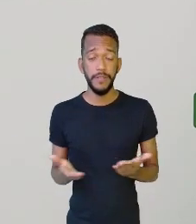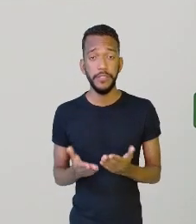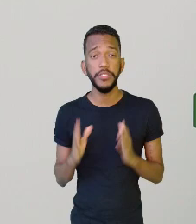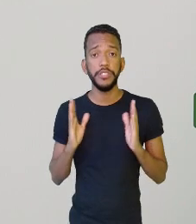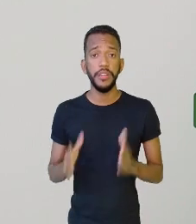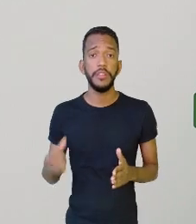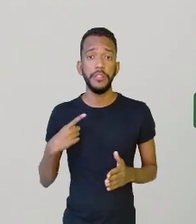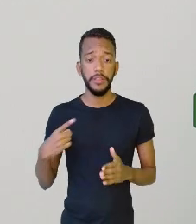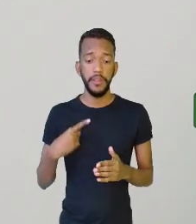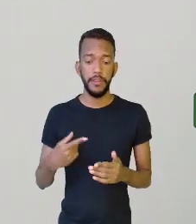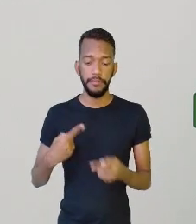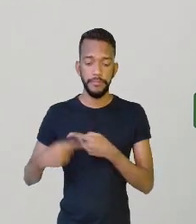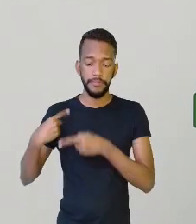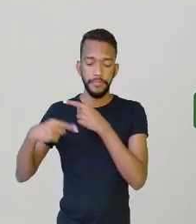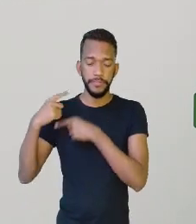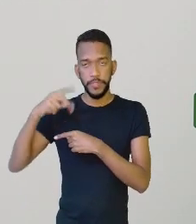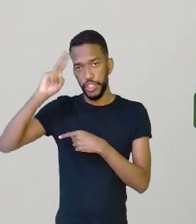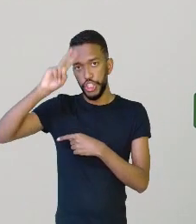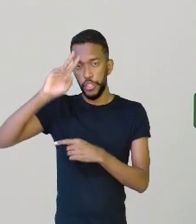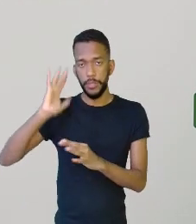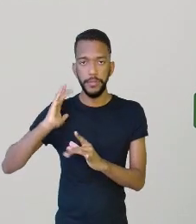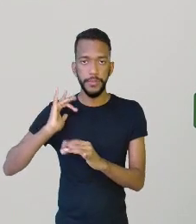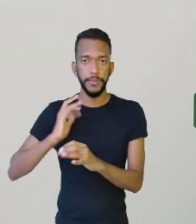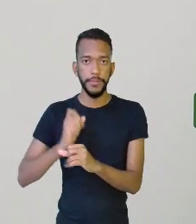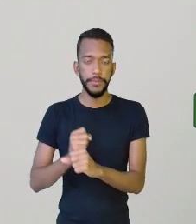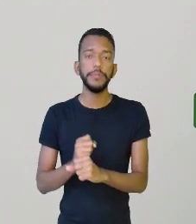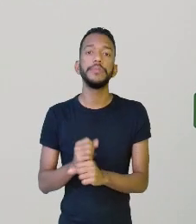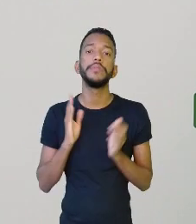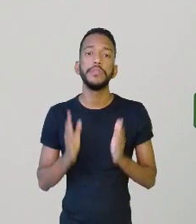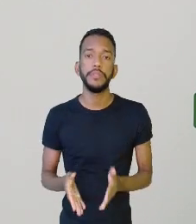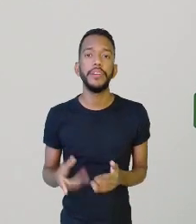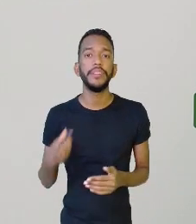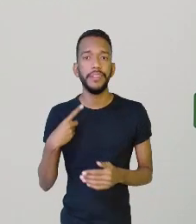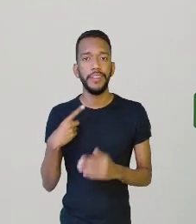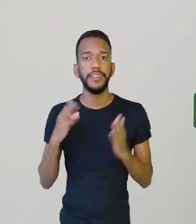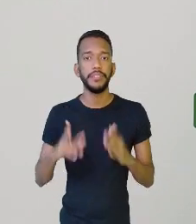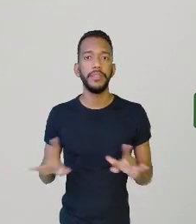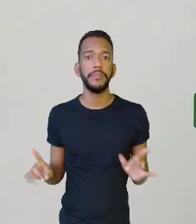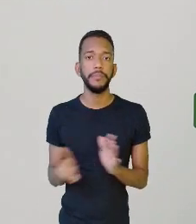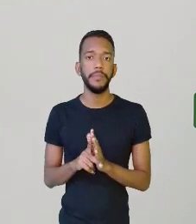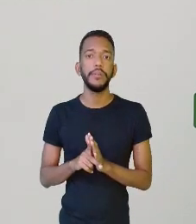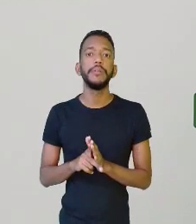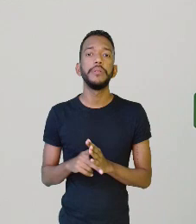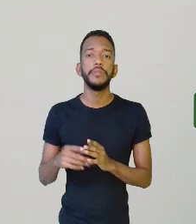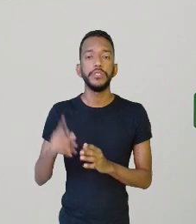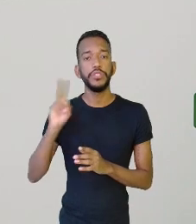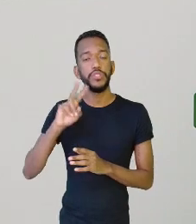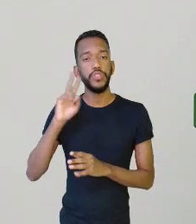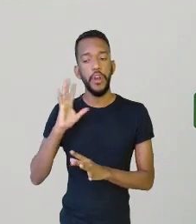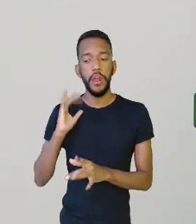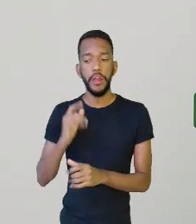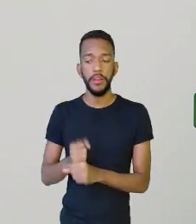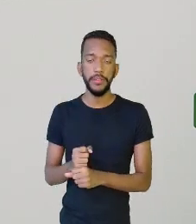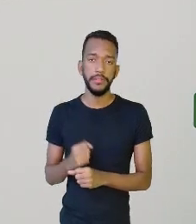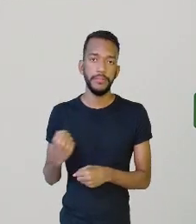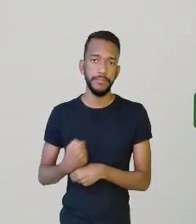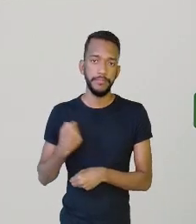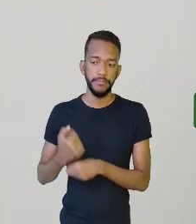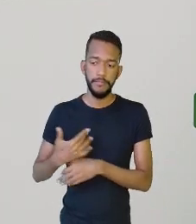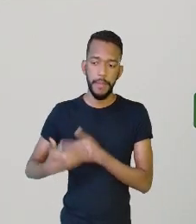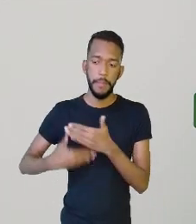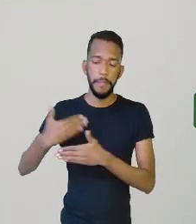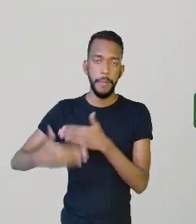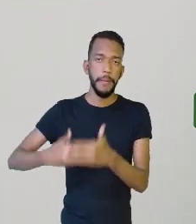vem de um passado histórico, tem resquícios da história, da construção. Então a gente já começa a